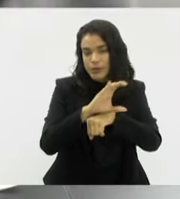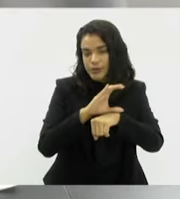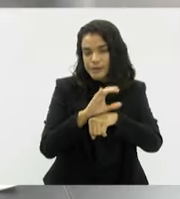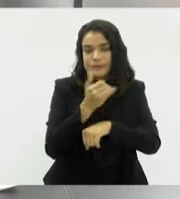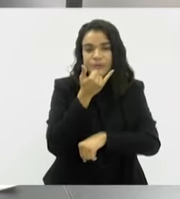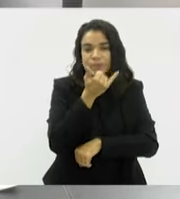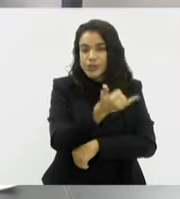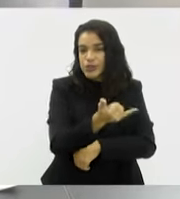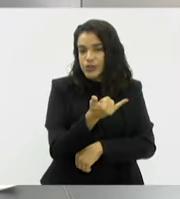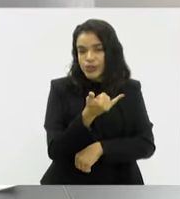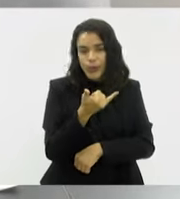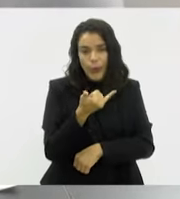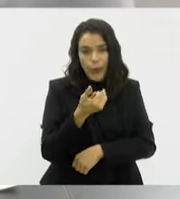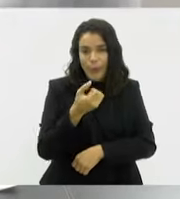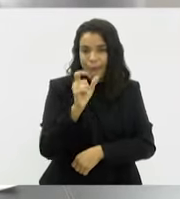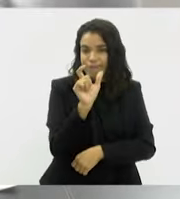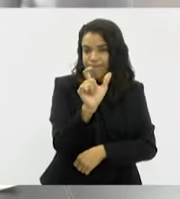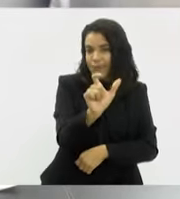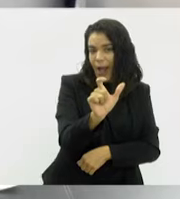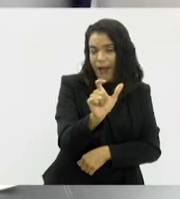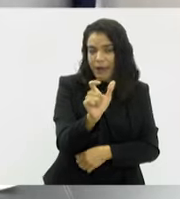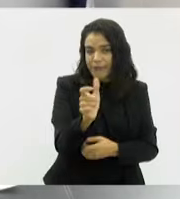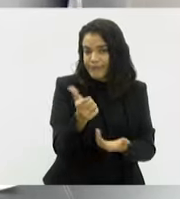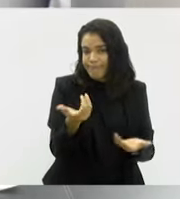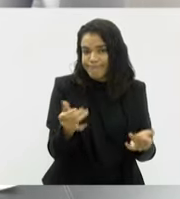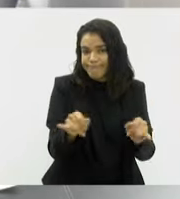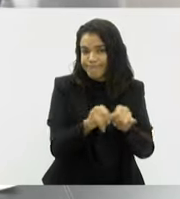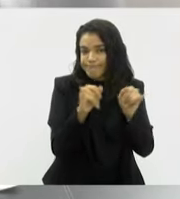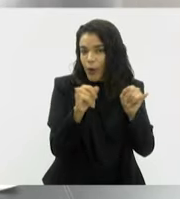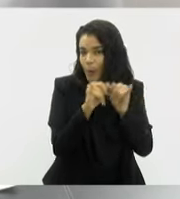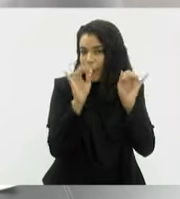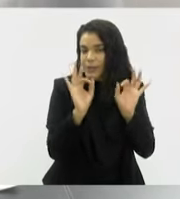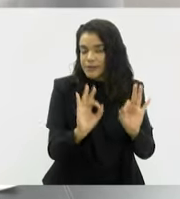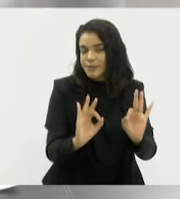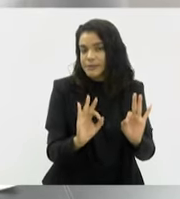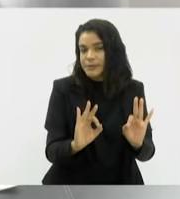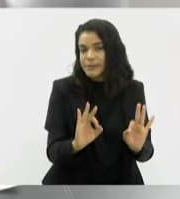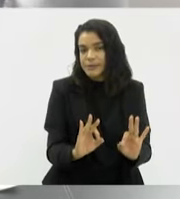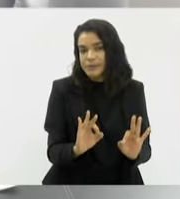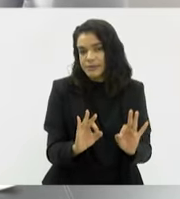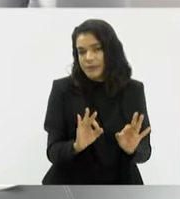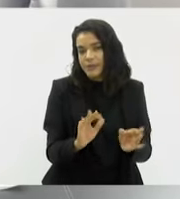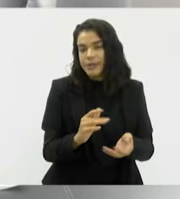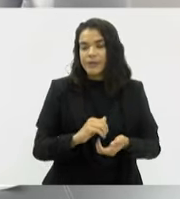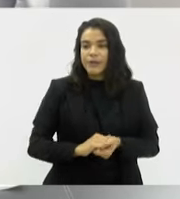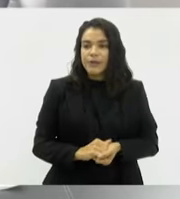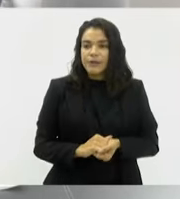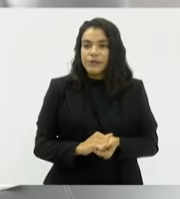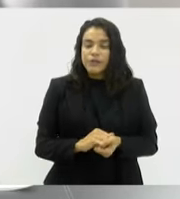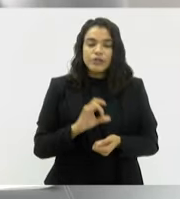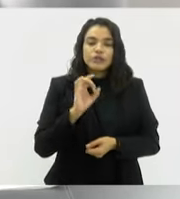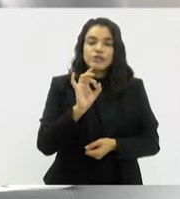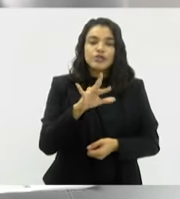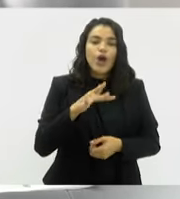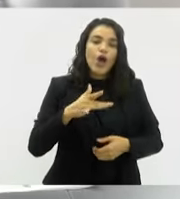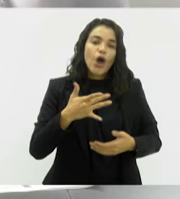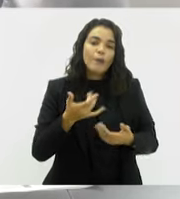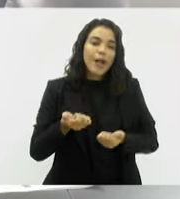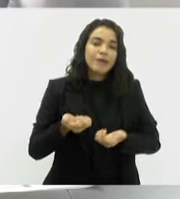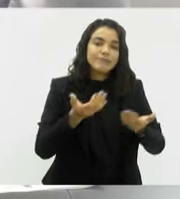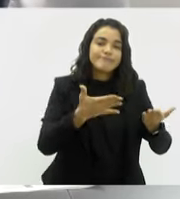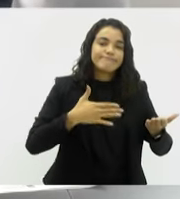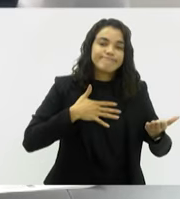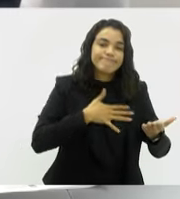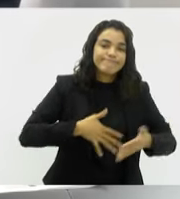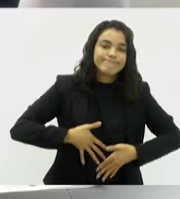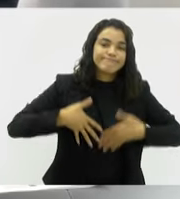desculpa a expressão, mas muito projeto tolo, que é transformado em autorizativo só para satisfazer a